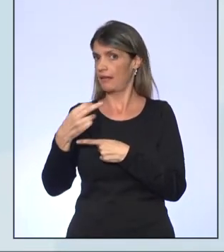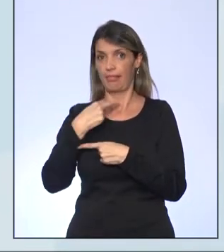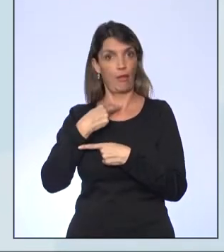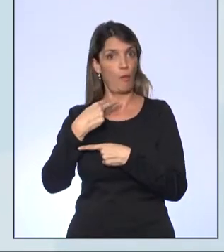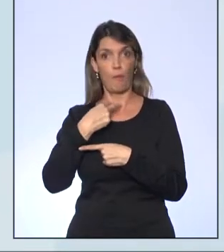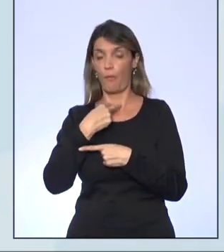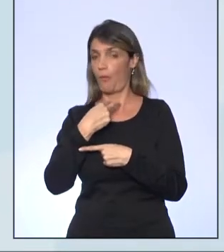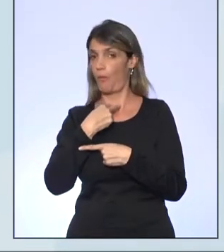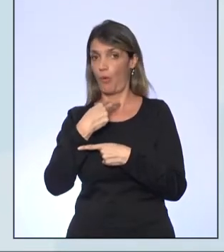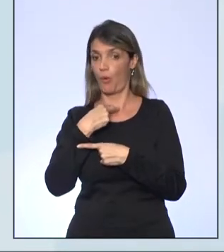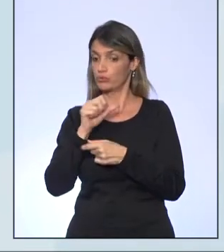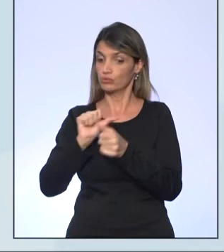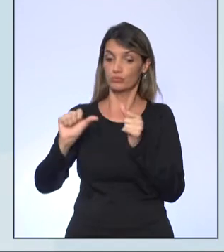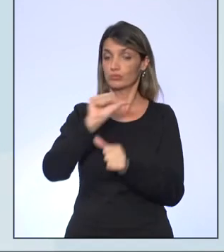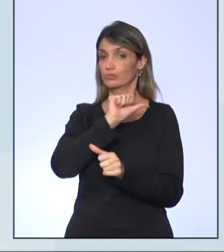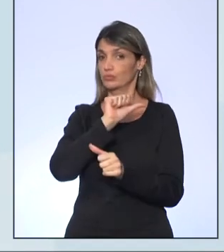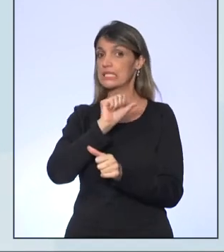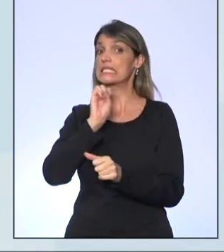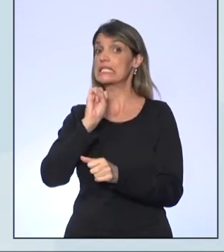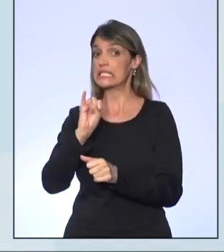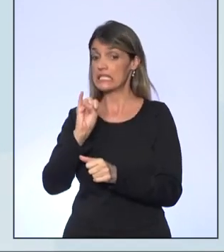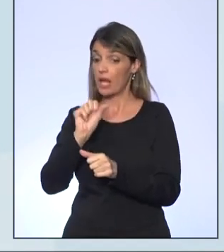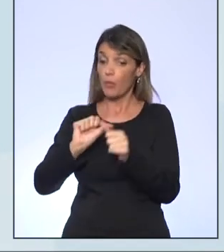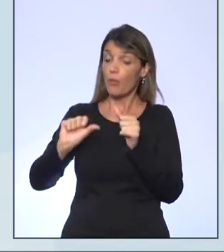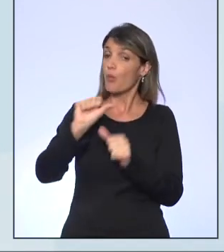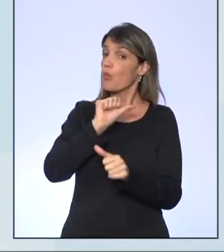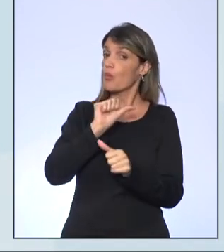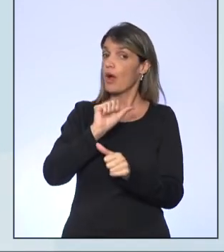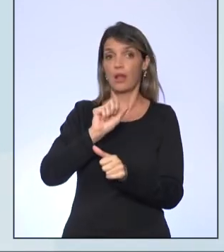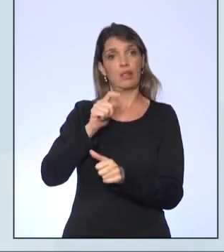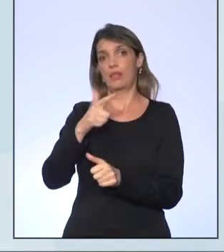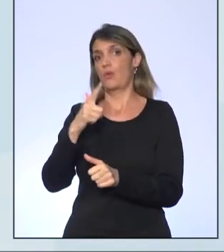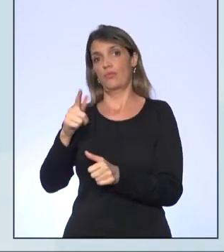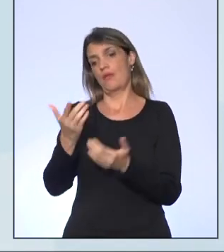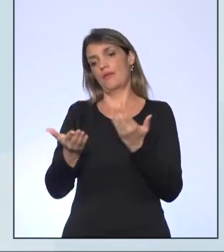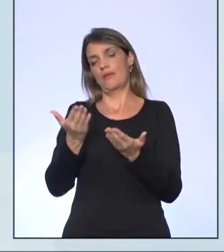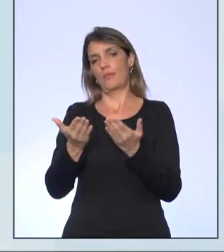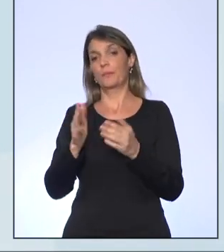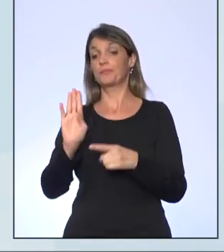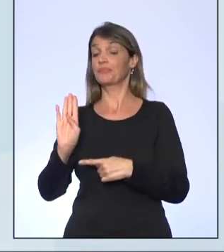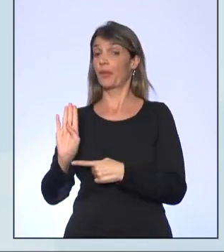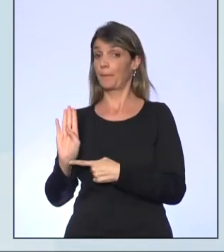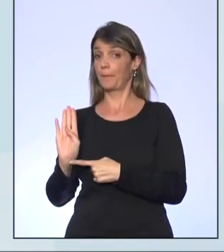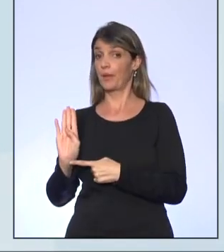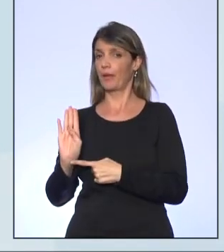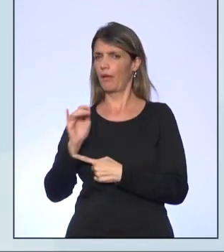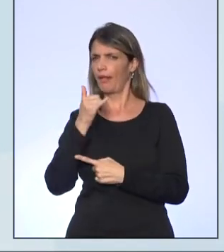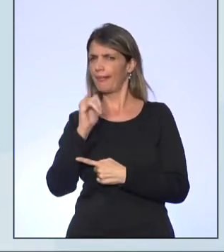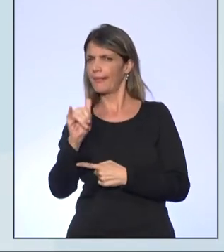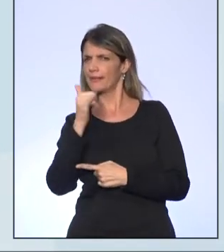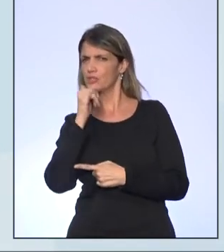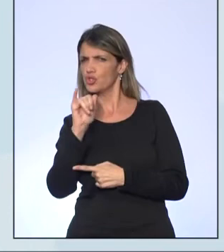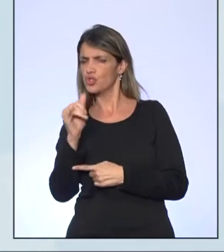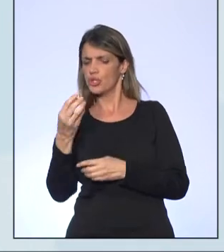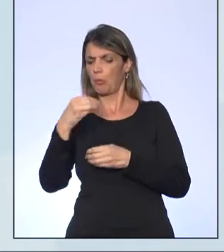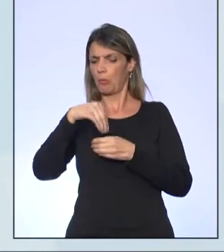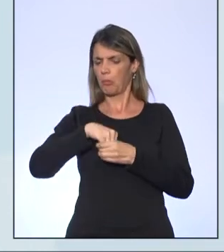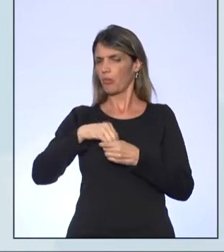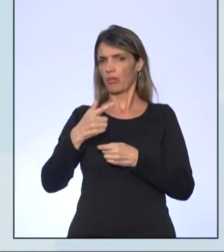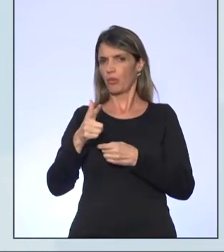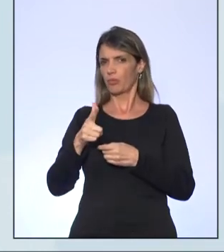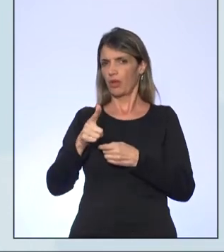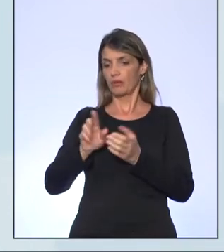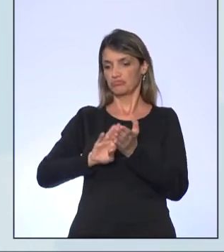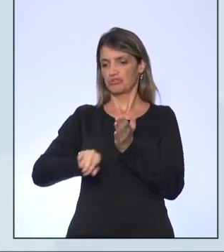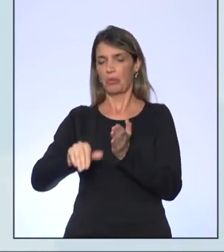pode acontecer essa troca. Se acontecer a troca, não rola o equilíbrio. Na B, a energia não é introduzida ou